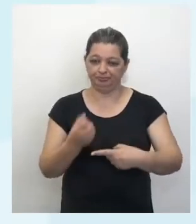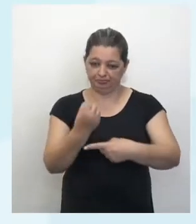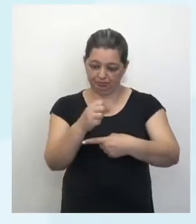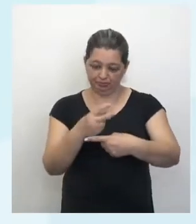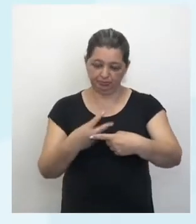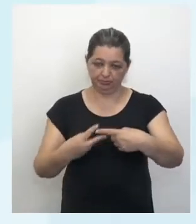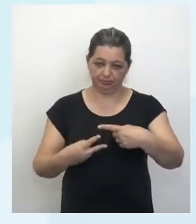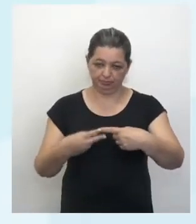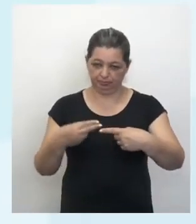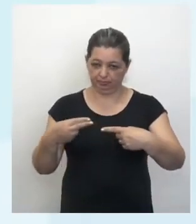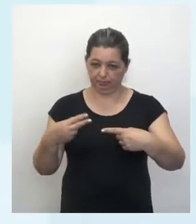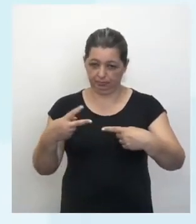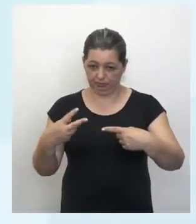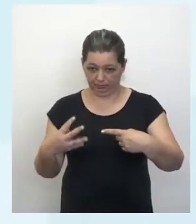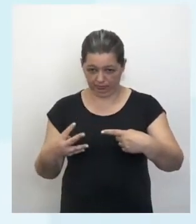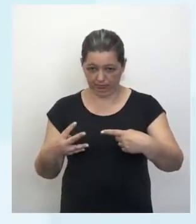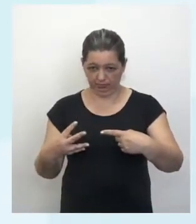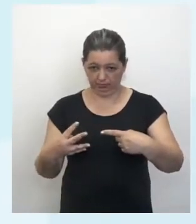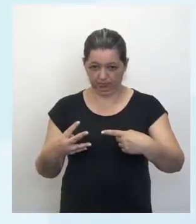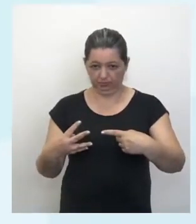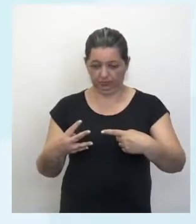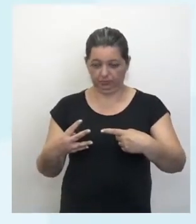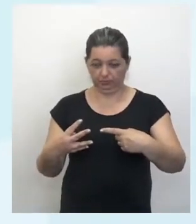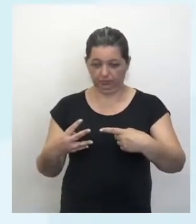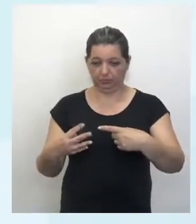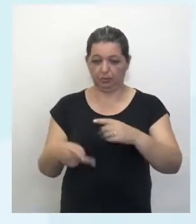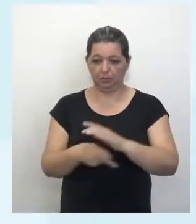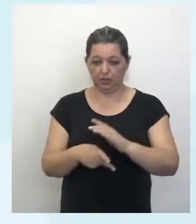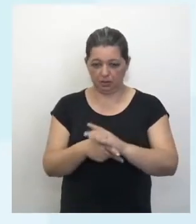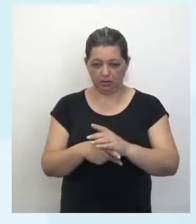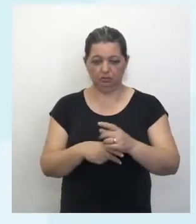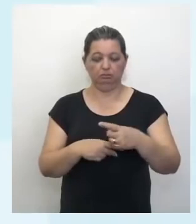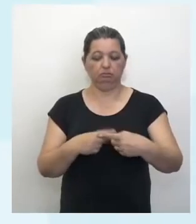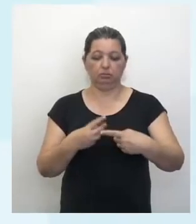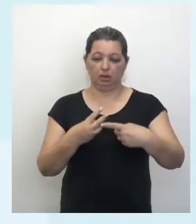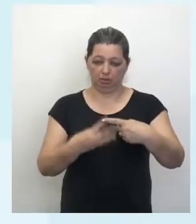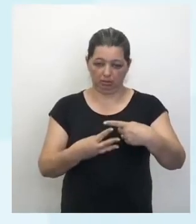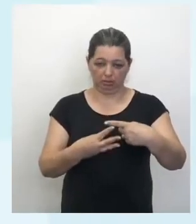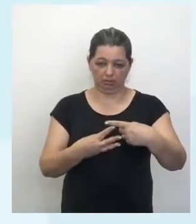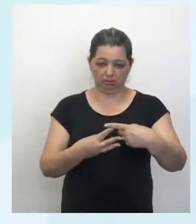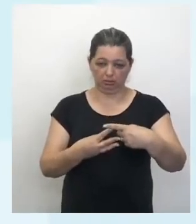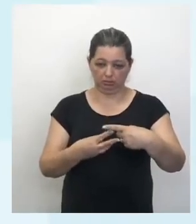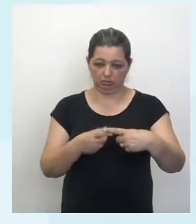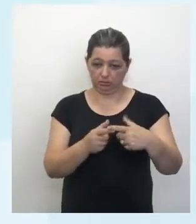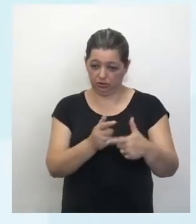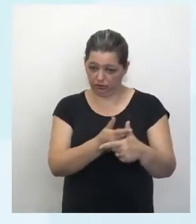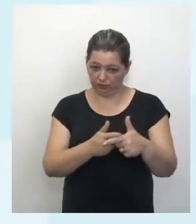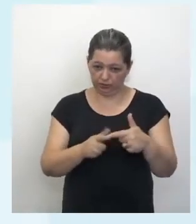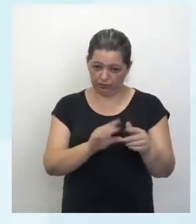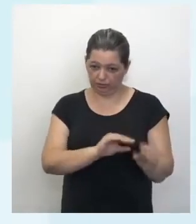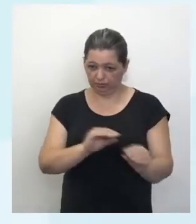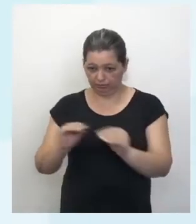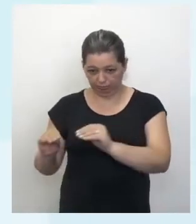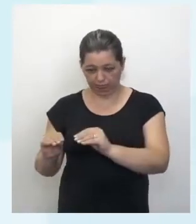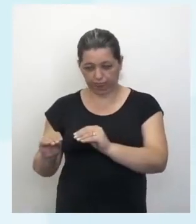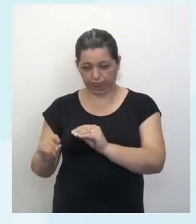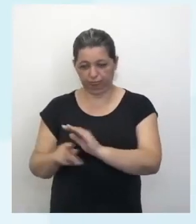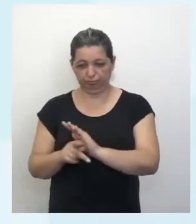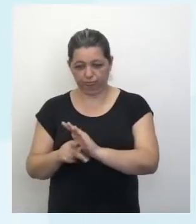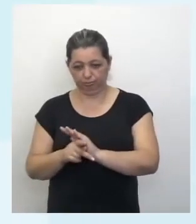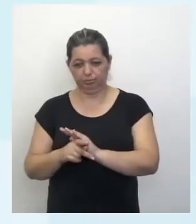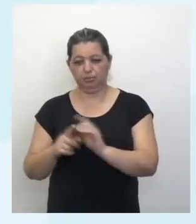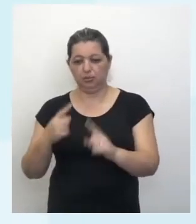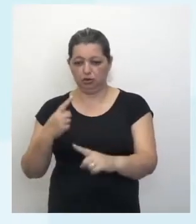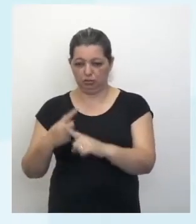por 2, que deu 4, e aí o 3 que está dividindo, eu passei para o outro lado multiplicando, e deu 12. É isso mesmo. Então,